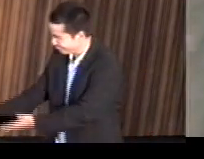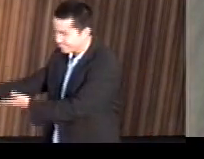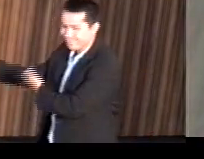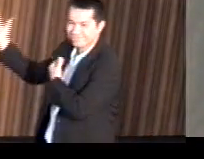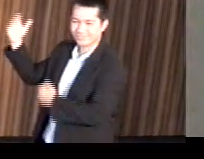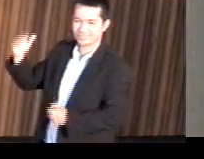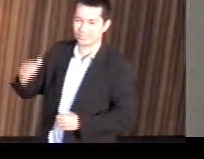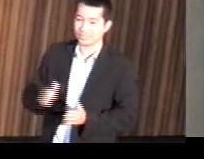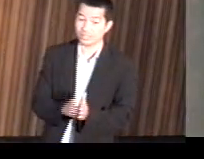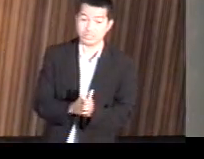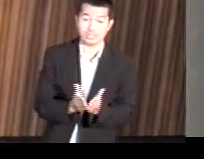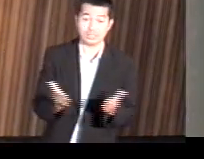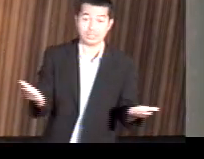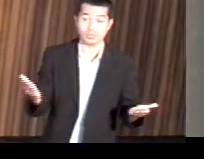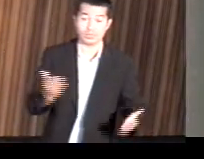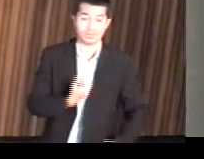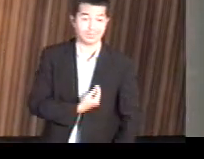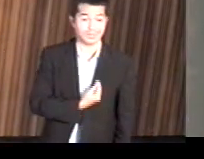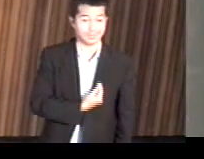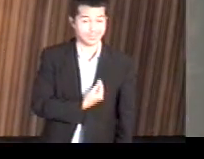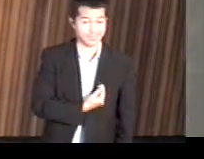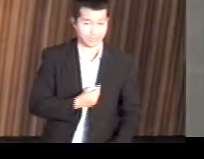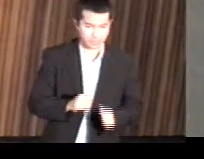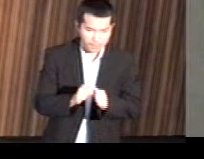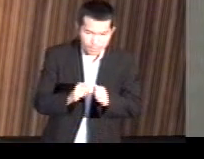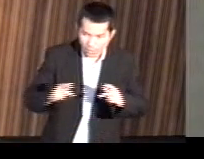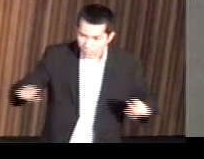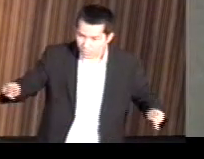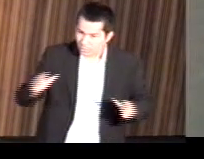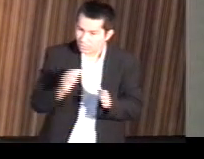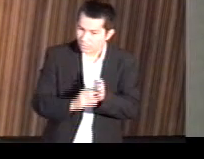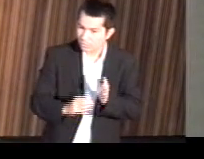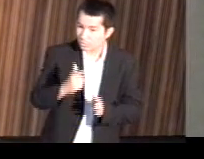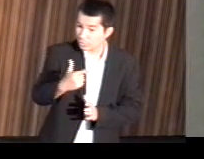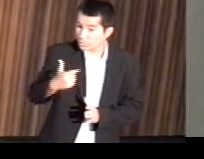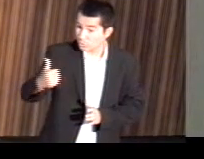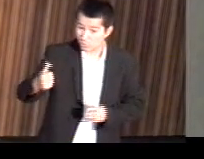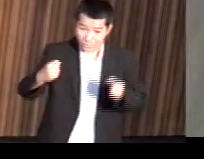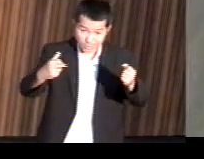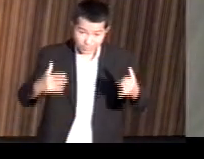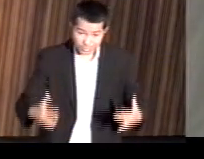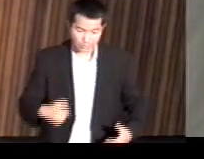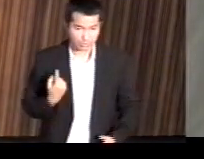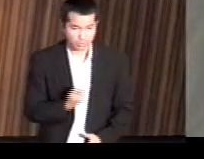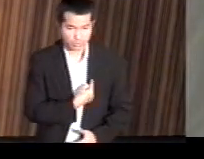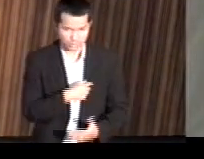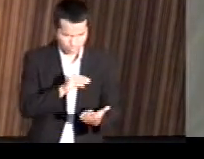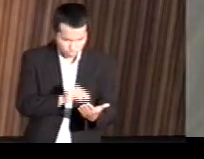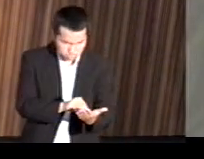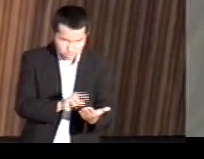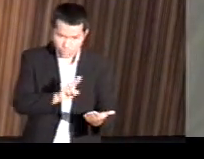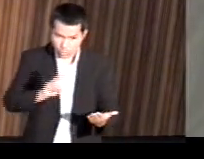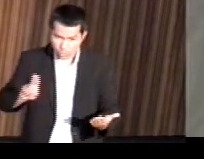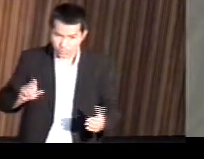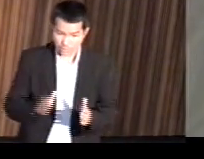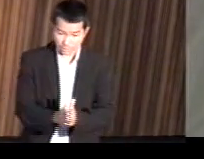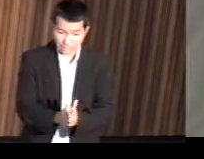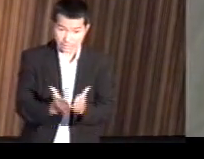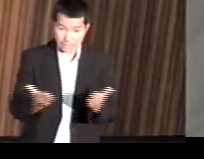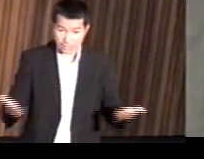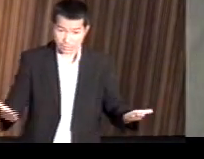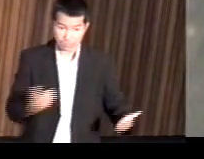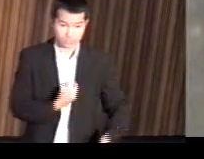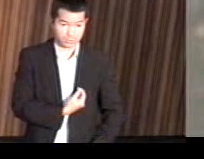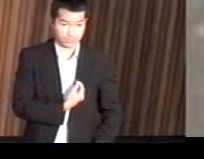do Apocalipse, capítulo 21, diz que a gente só tem o nosso nome escrito no livro da vida se